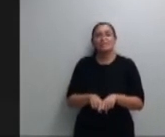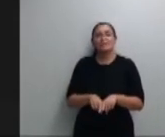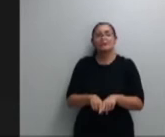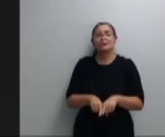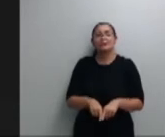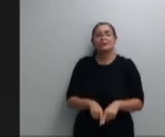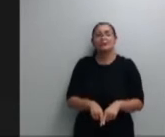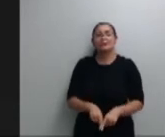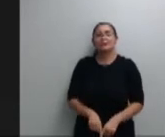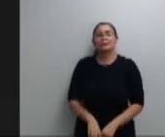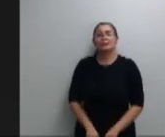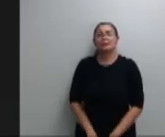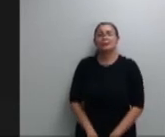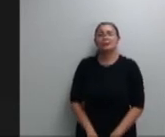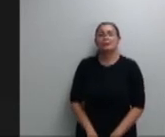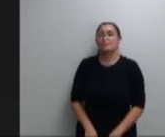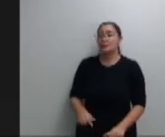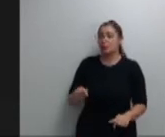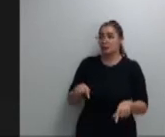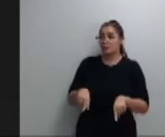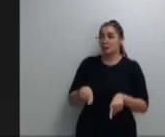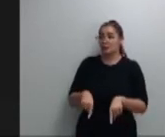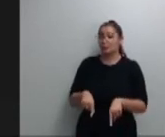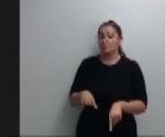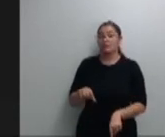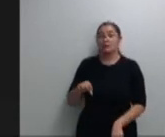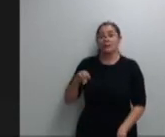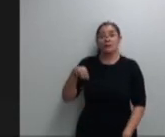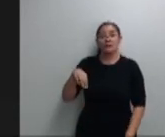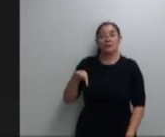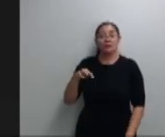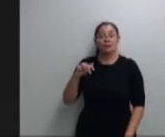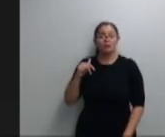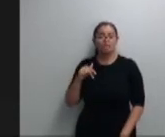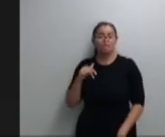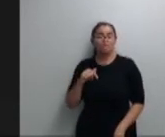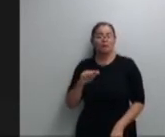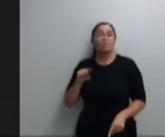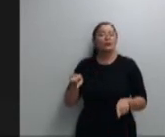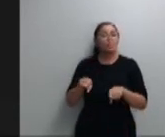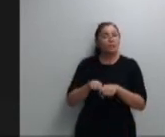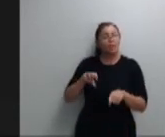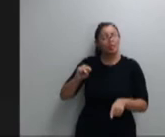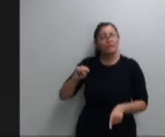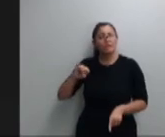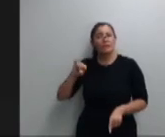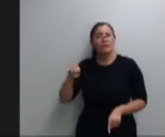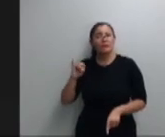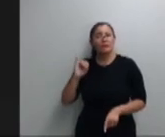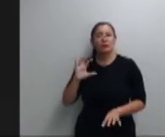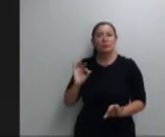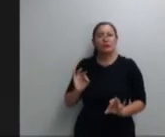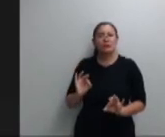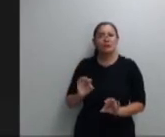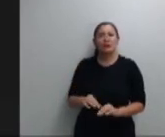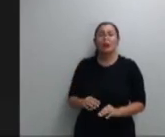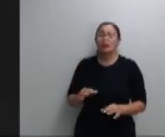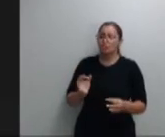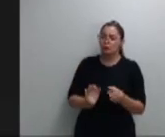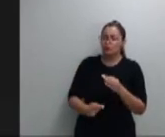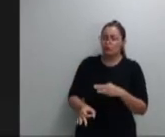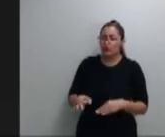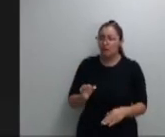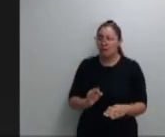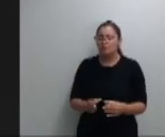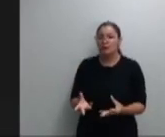tanto o CNJ como o poder judiciário está dando o norte resoluções estão sendo expedidas o judiciário vem dirimindo